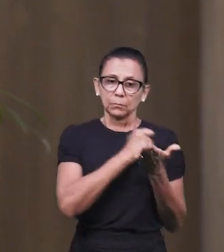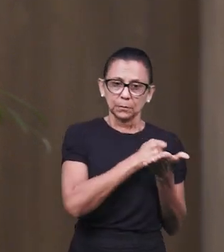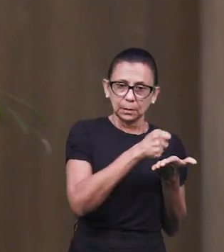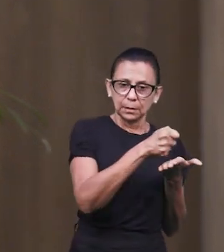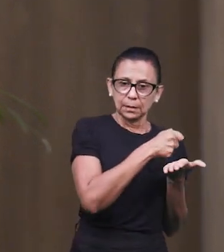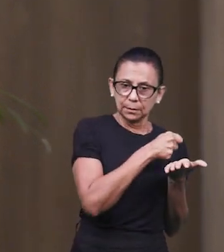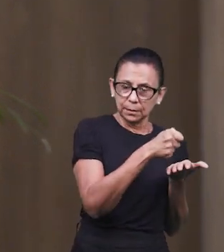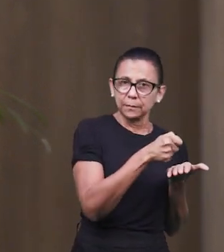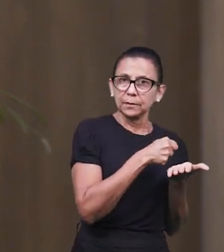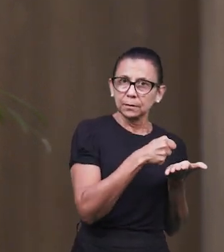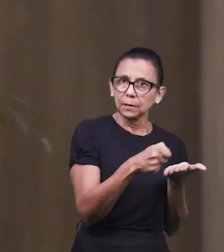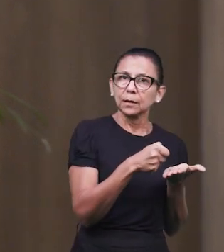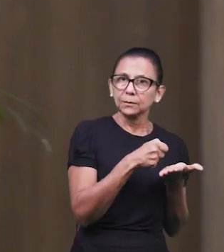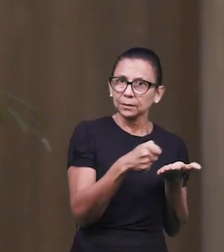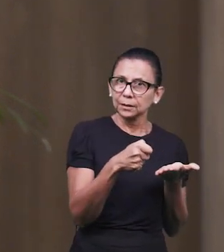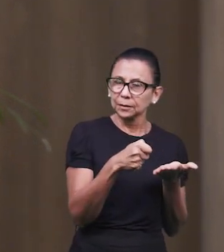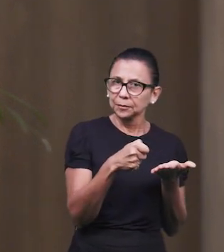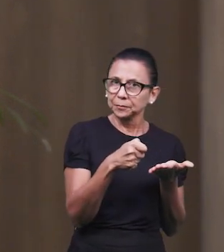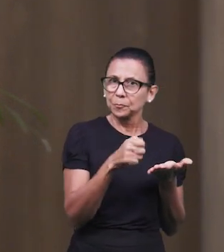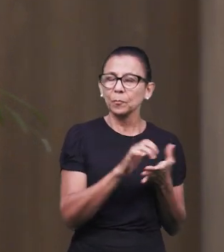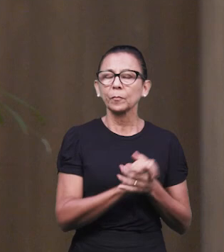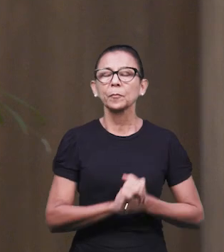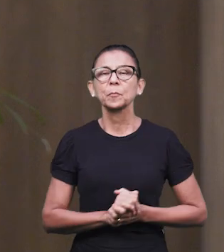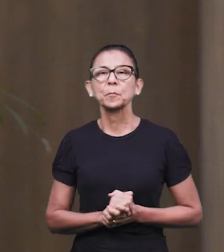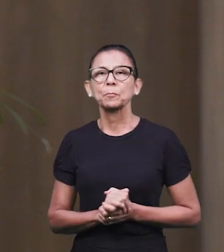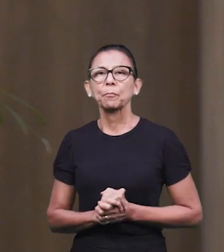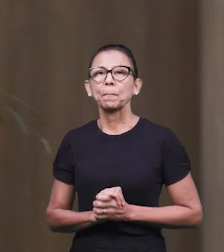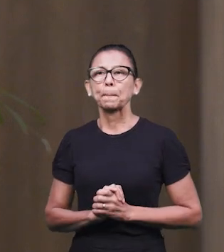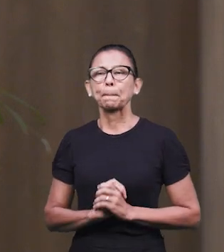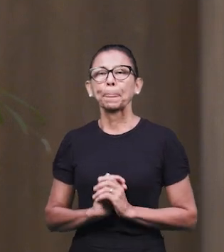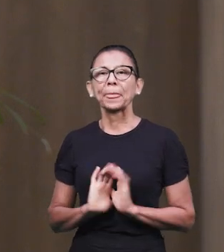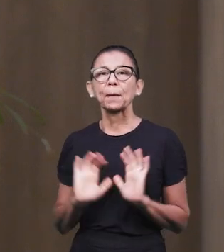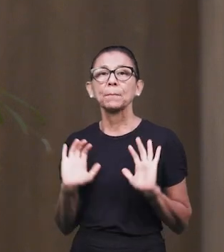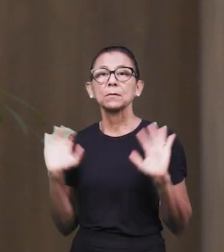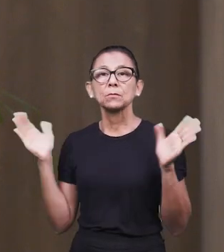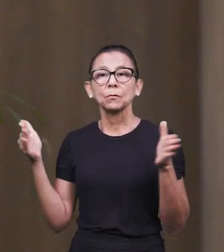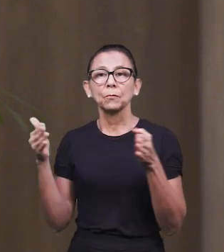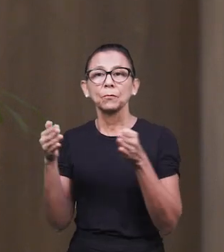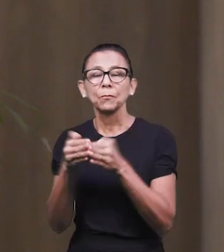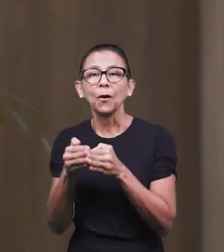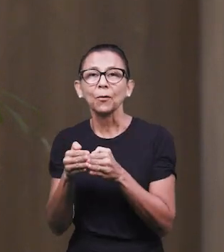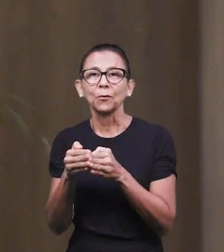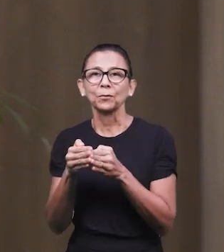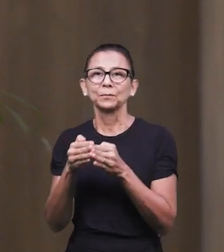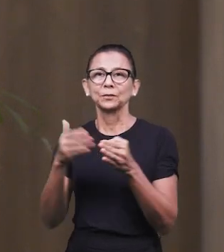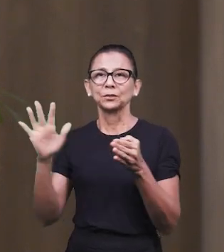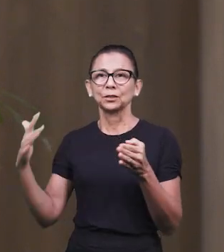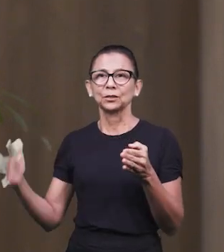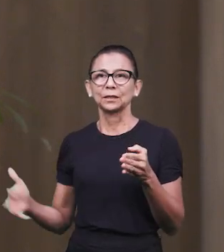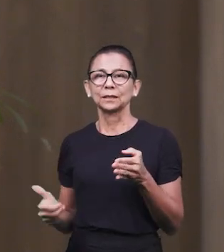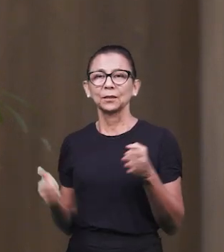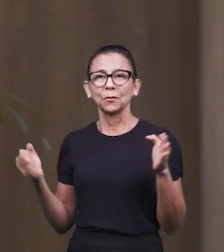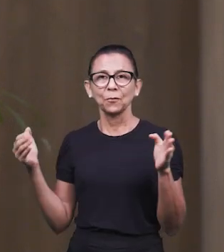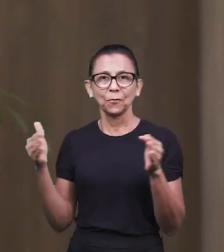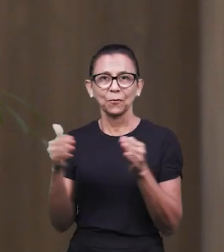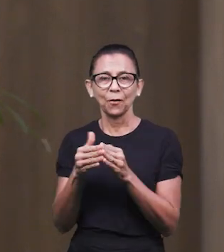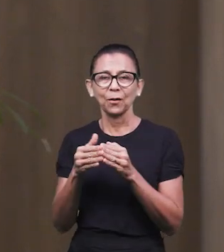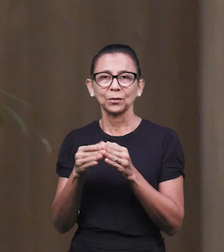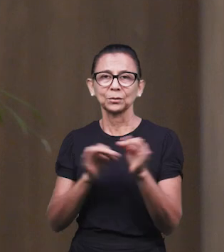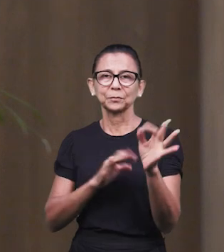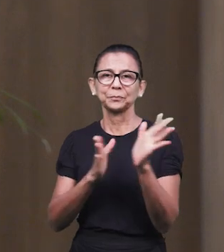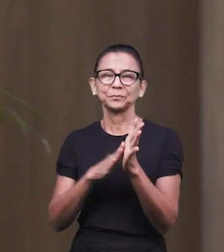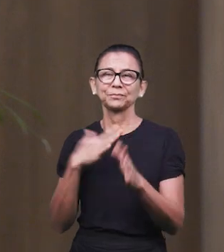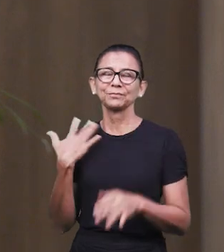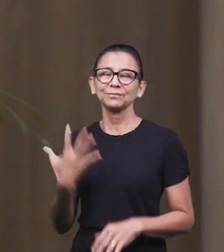muito isso, isso vai se manifestar na letra dele. Mas o centro da adoração, o centro do projeto